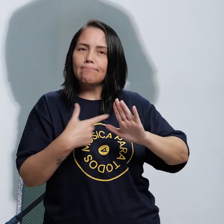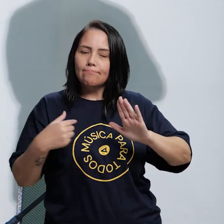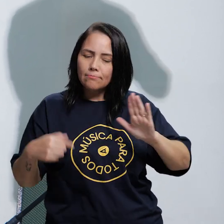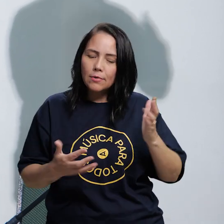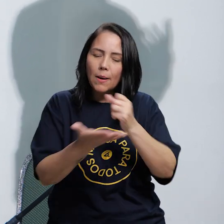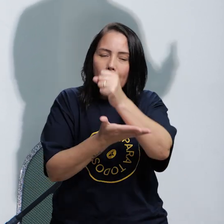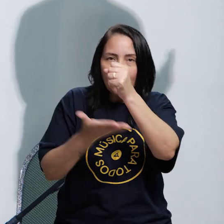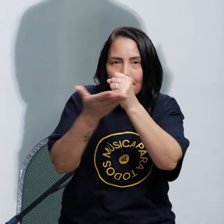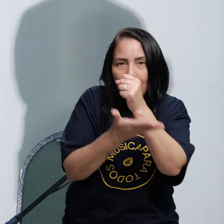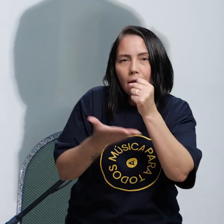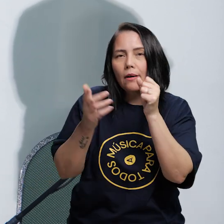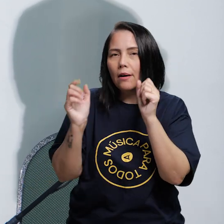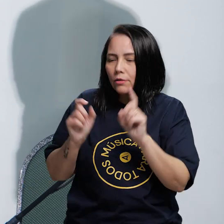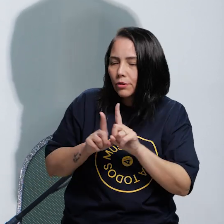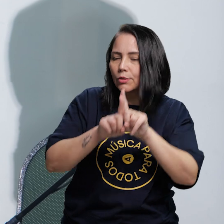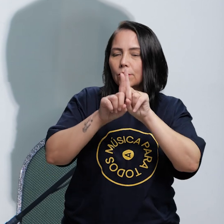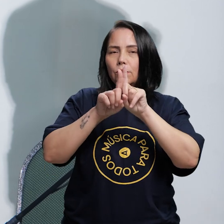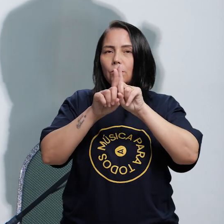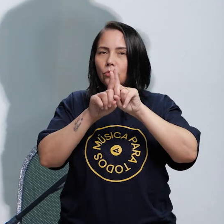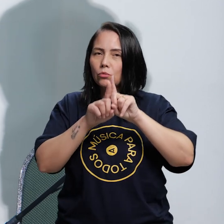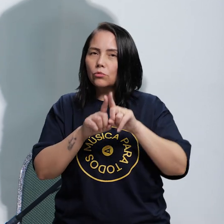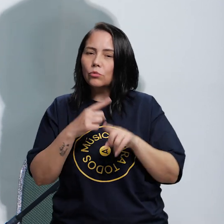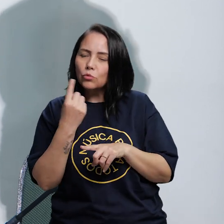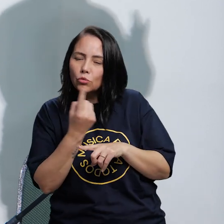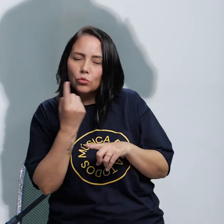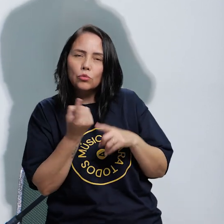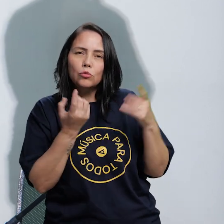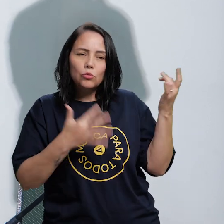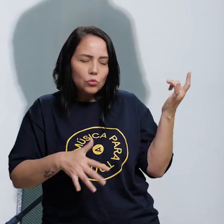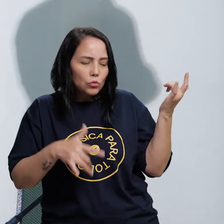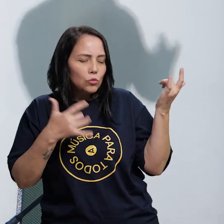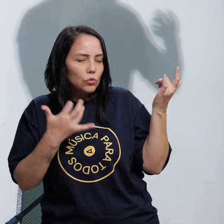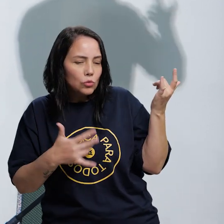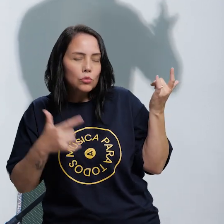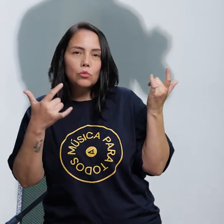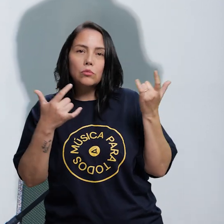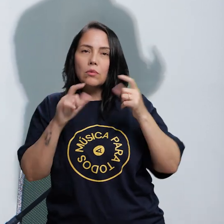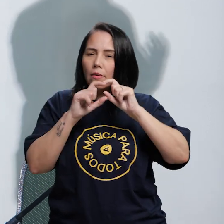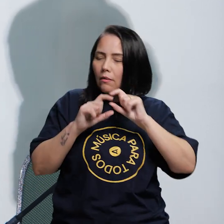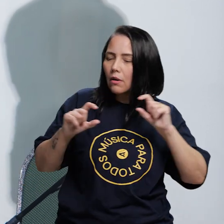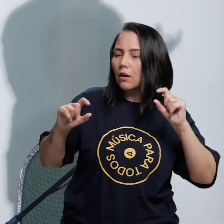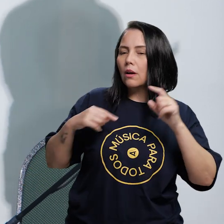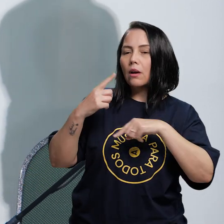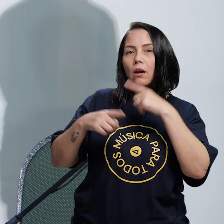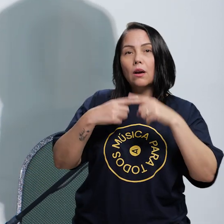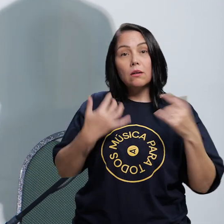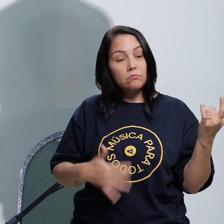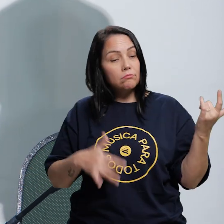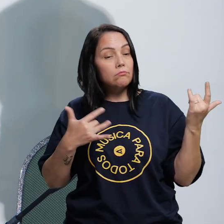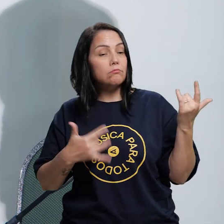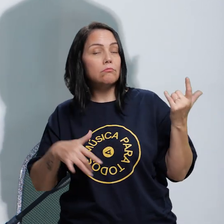base, fazendo um solo, alguma frase, como foi no segundo número, e um violão fazendo harmonia e